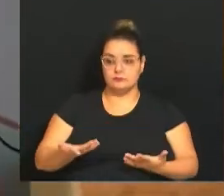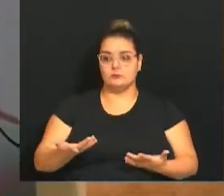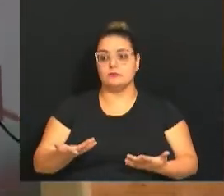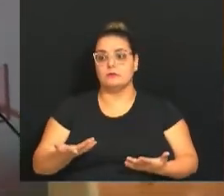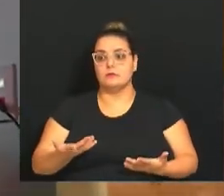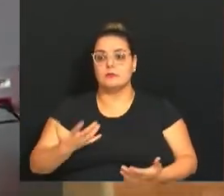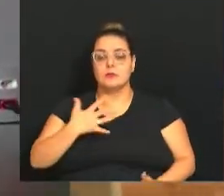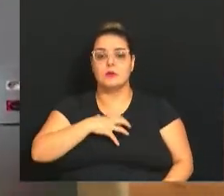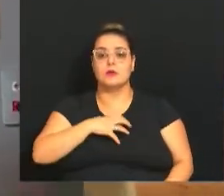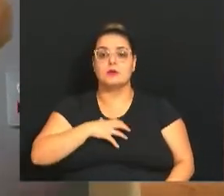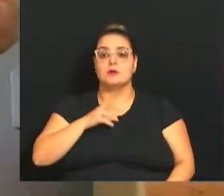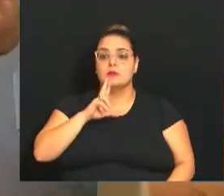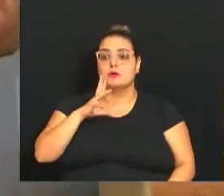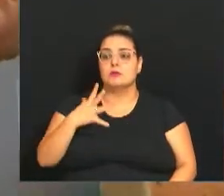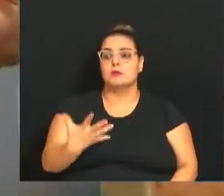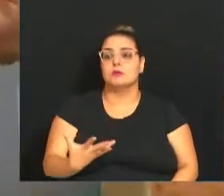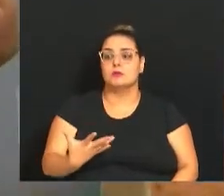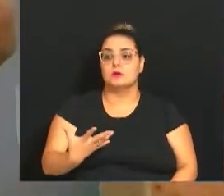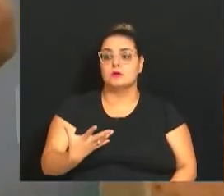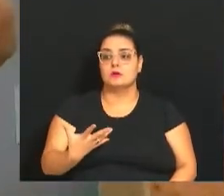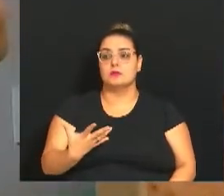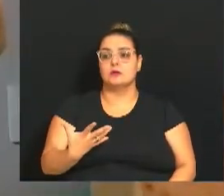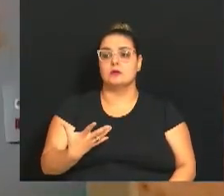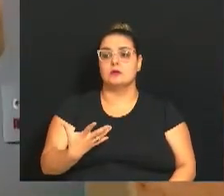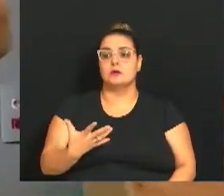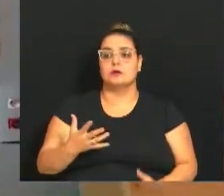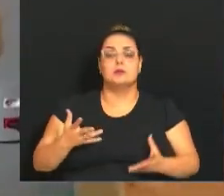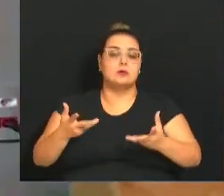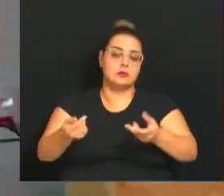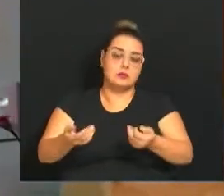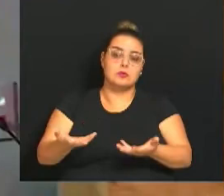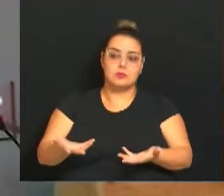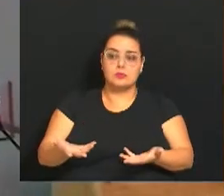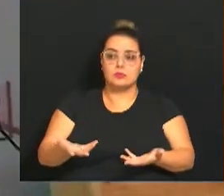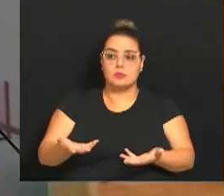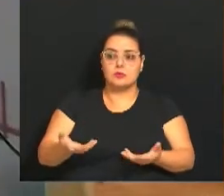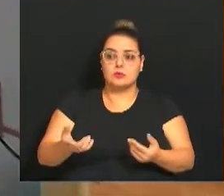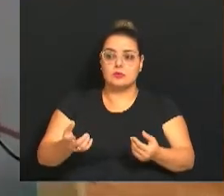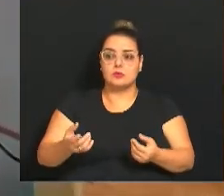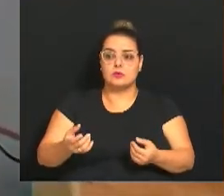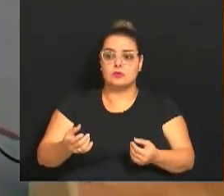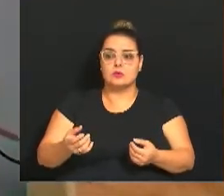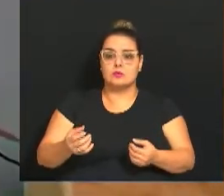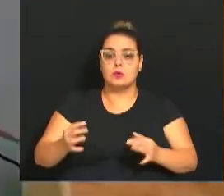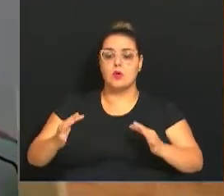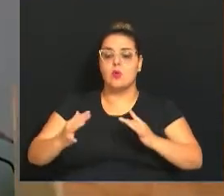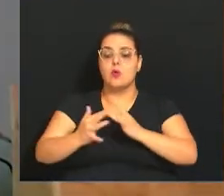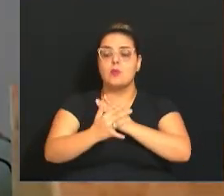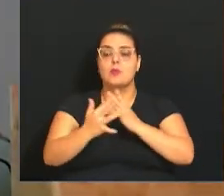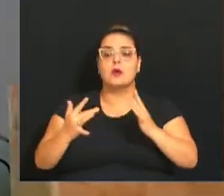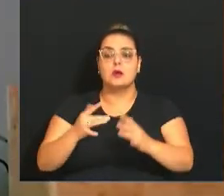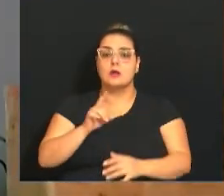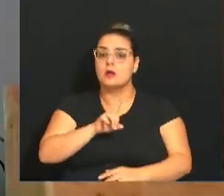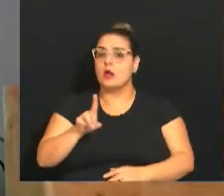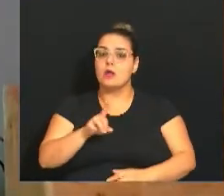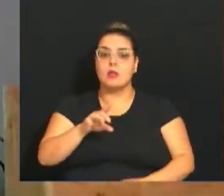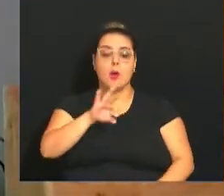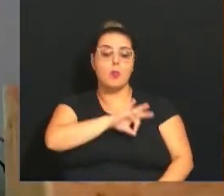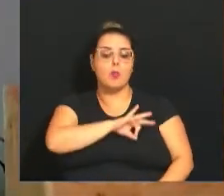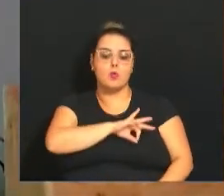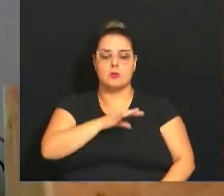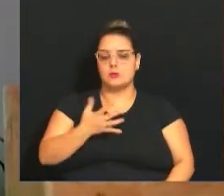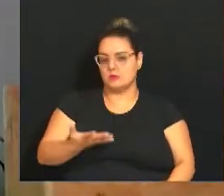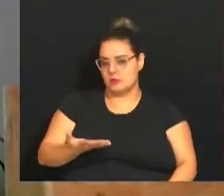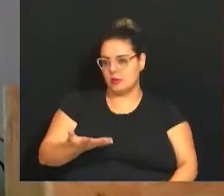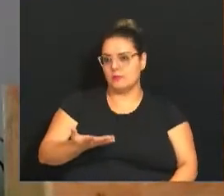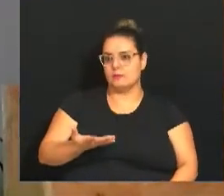de resolução desses conflitos, em geral, ela deve ser feita de uma forma urbanística e não de uma forma policial, né? Então é uma